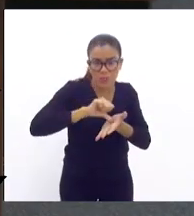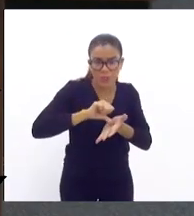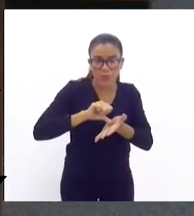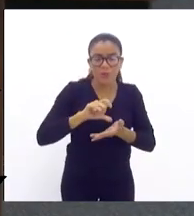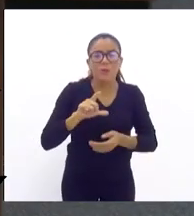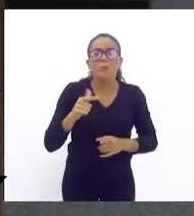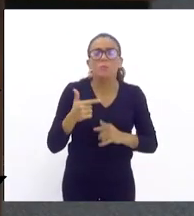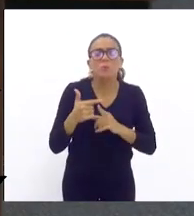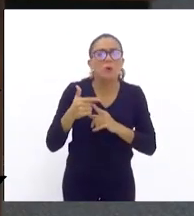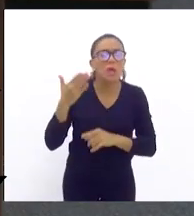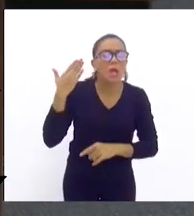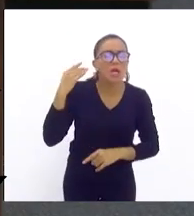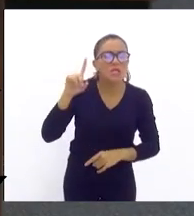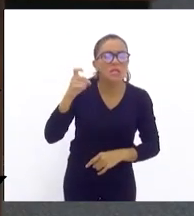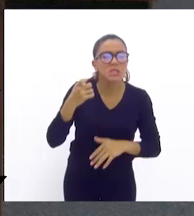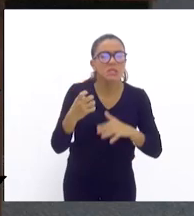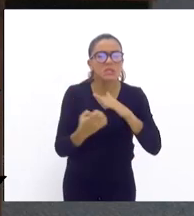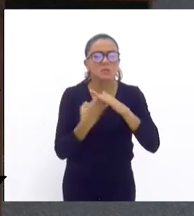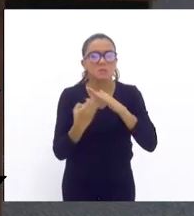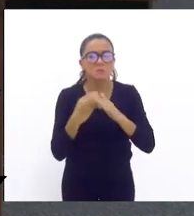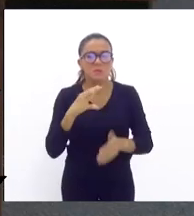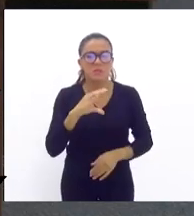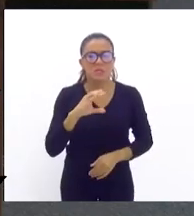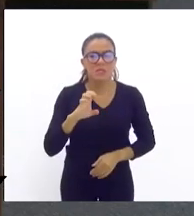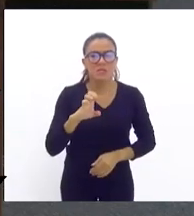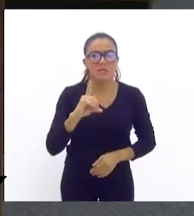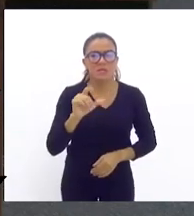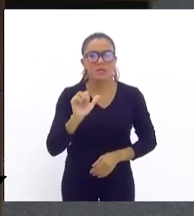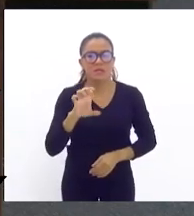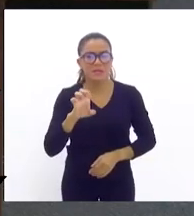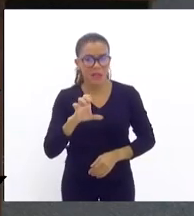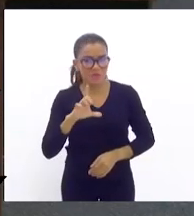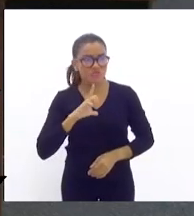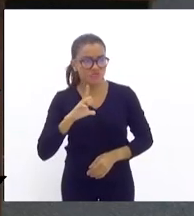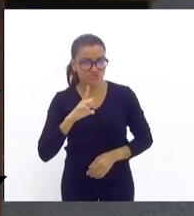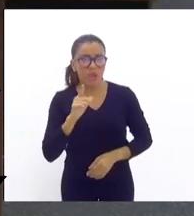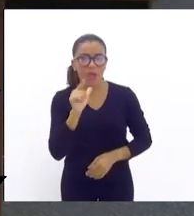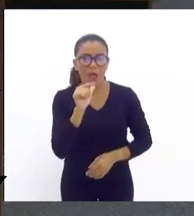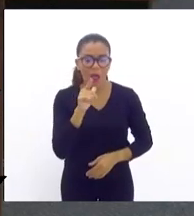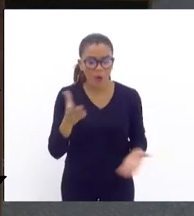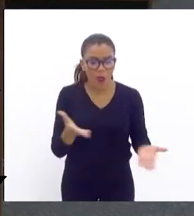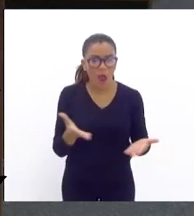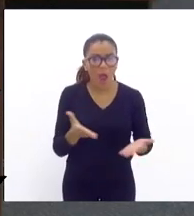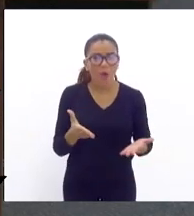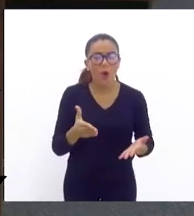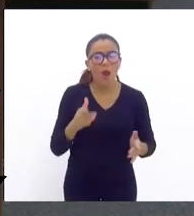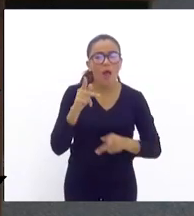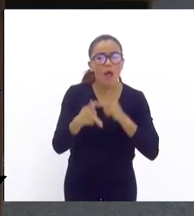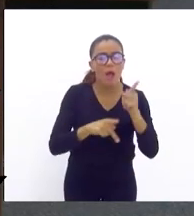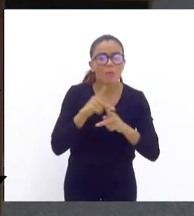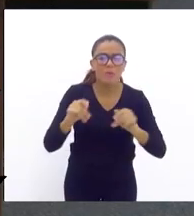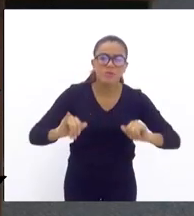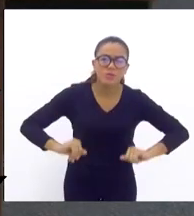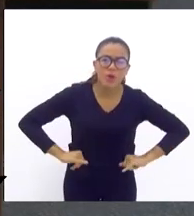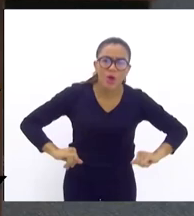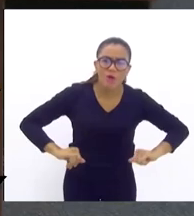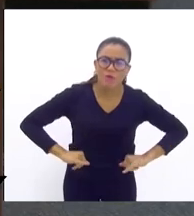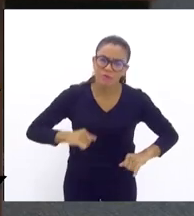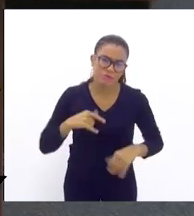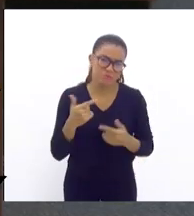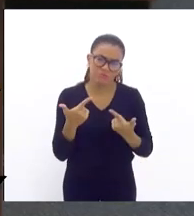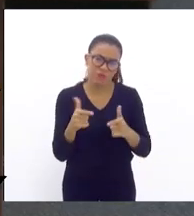SEDAI fornecia e agora não tem água? A população está sofrendo. Não tem como a gente aturar